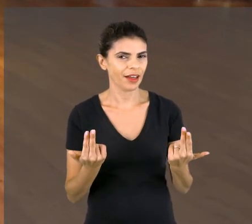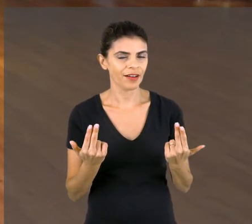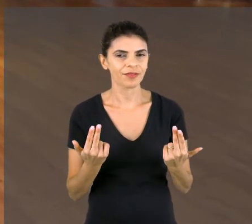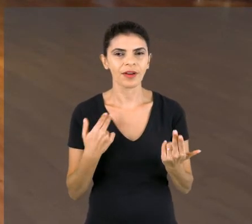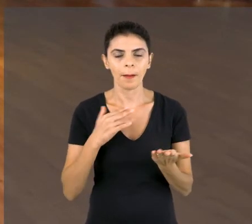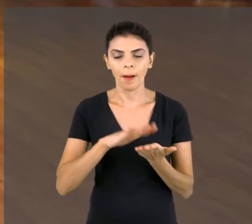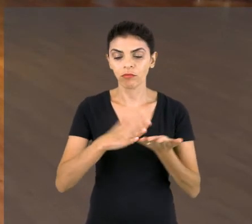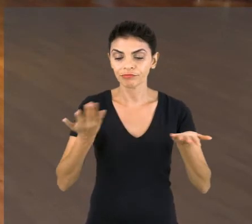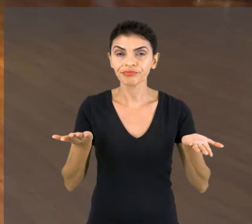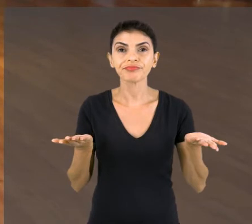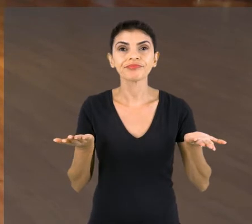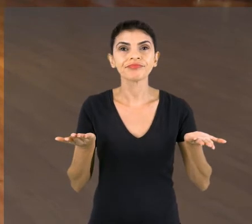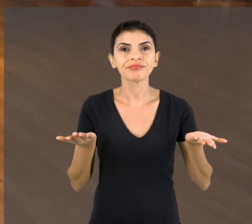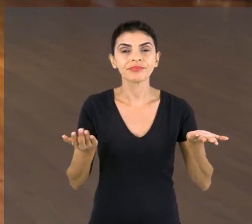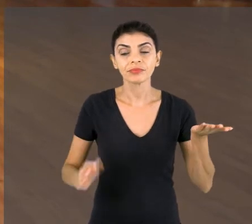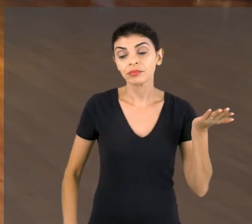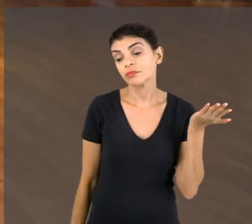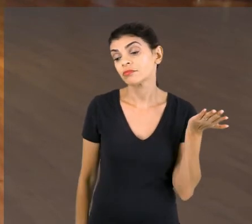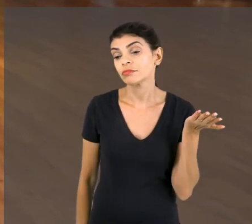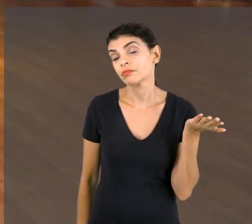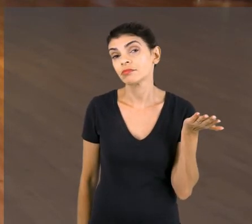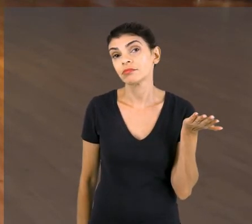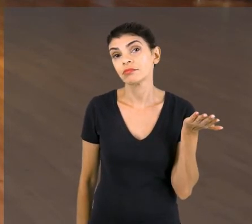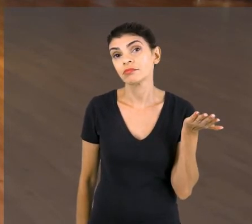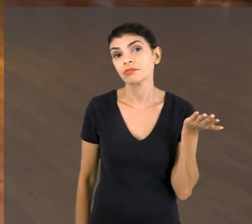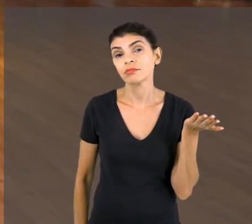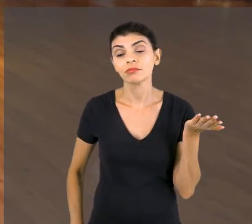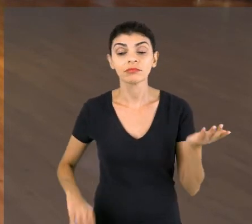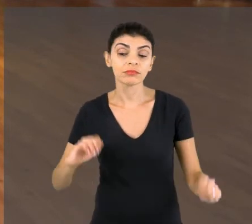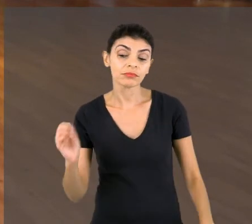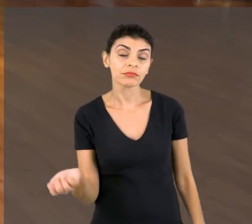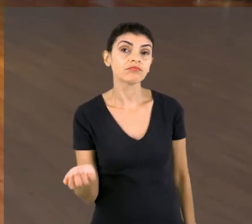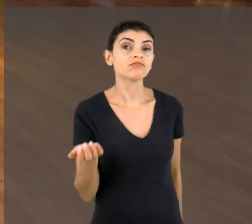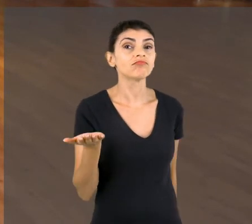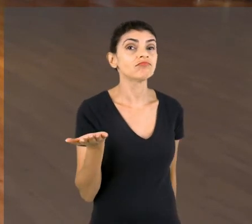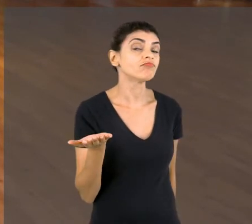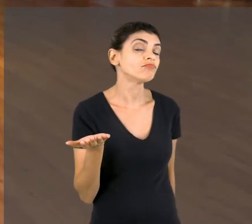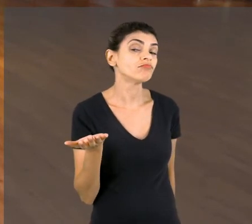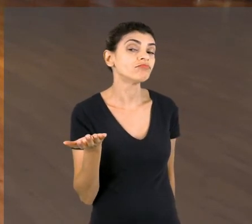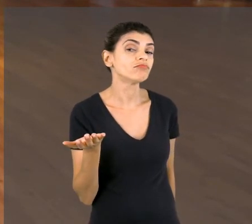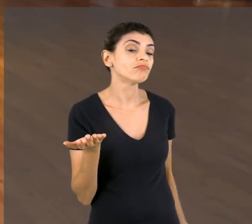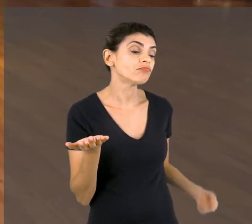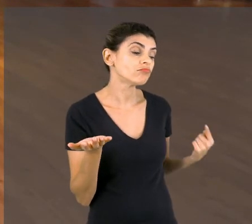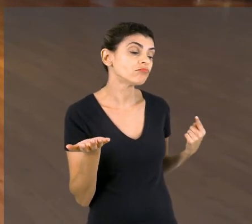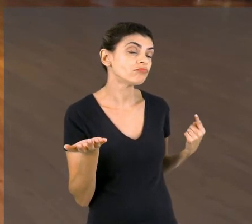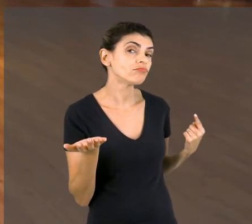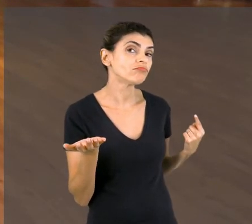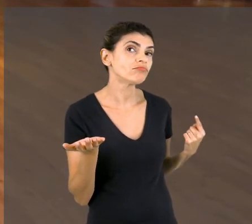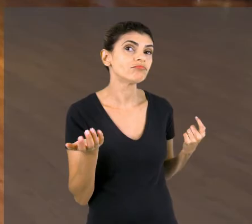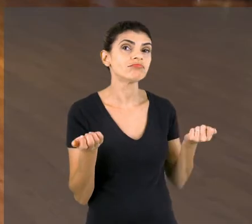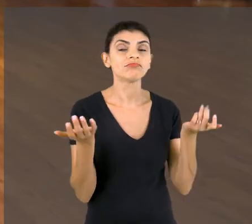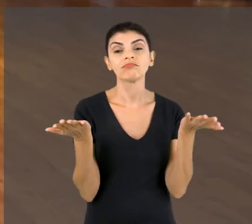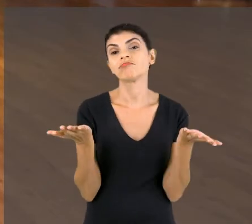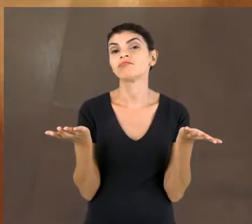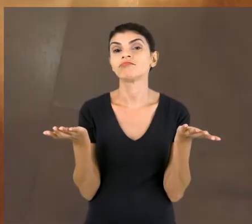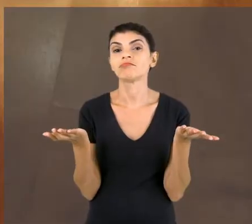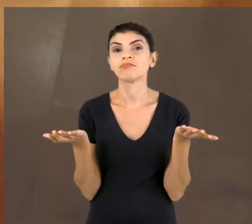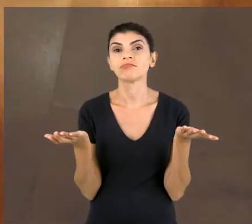e tiro as mãos. Pego a mão sutilmente e transfiro o peso para o centro de novo. Abro as